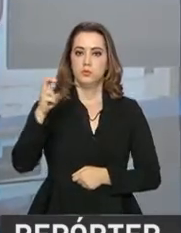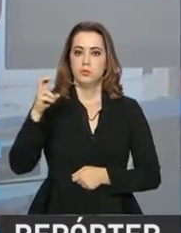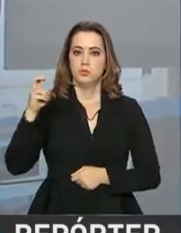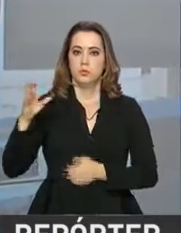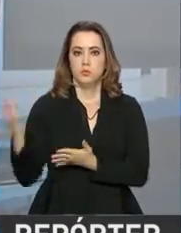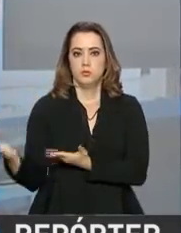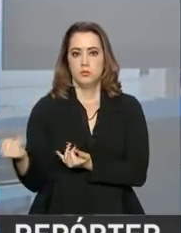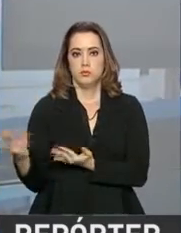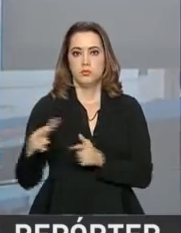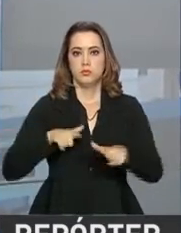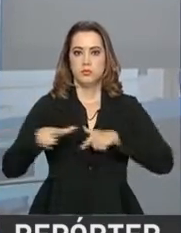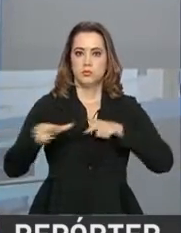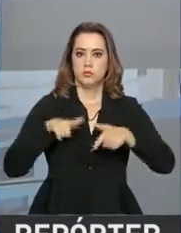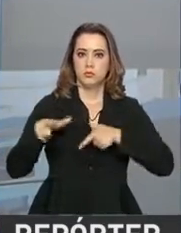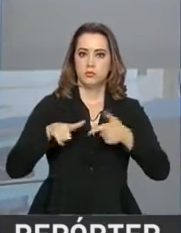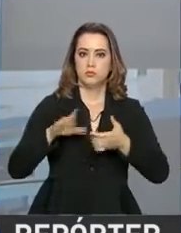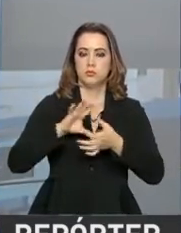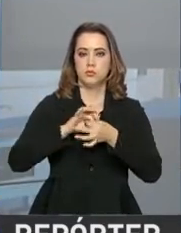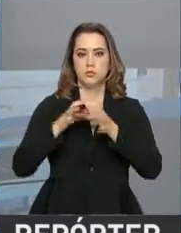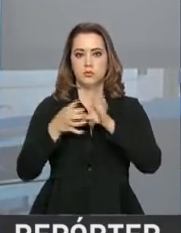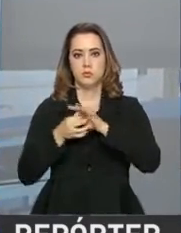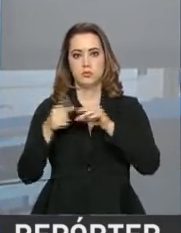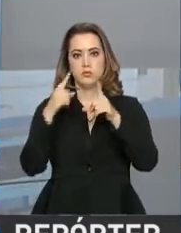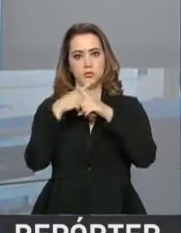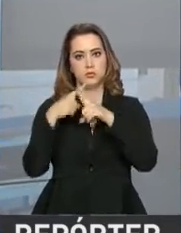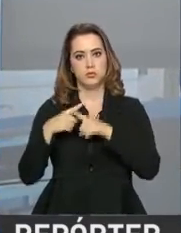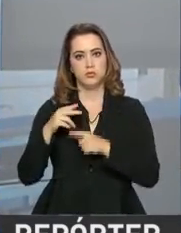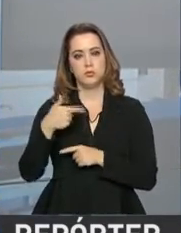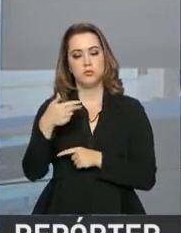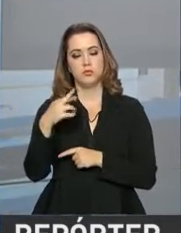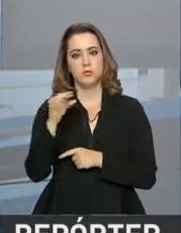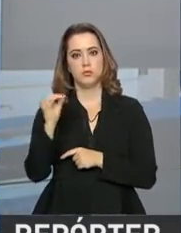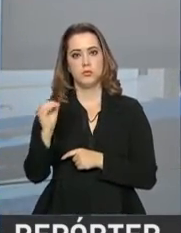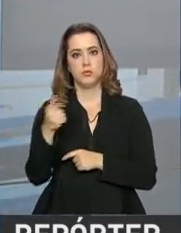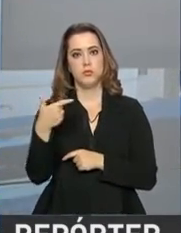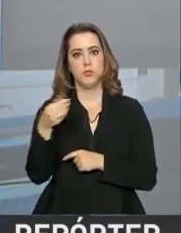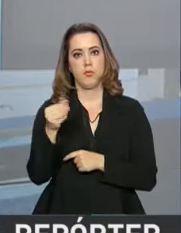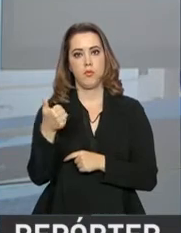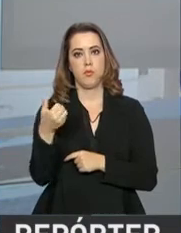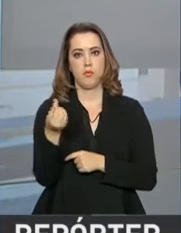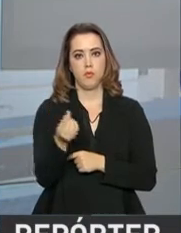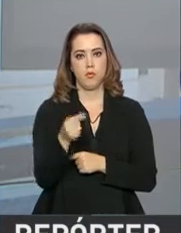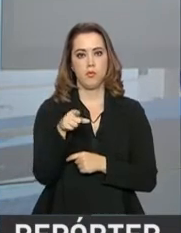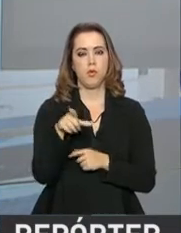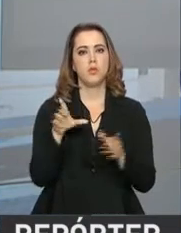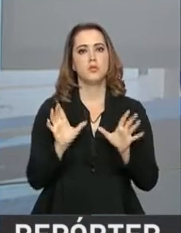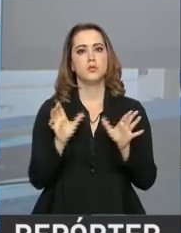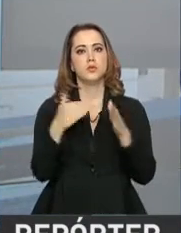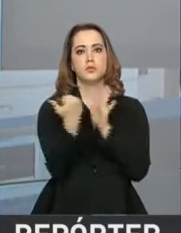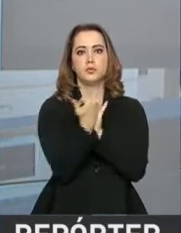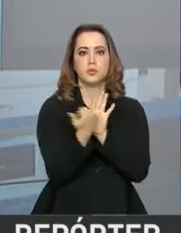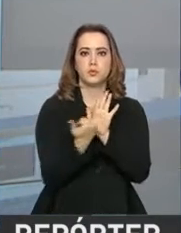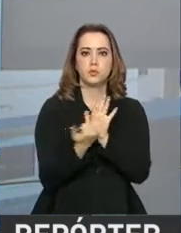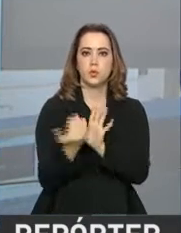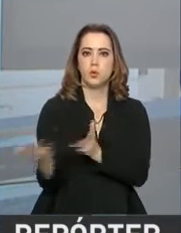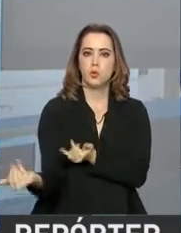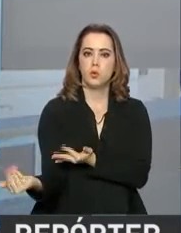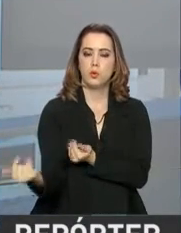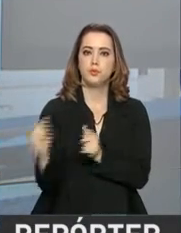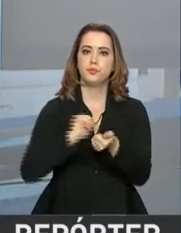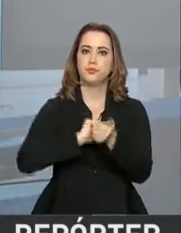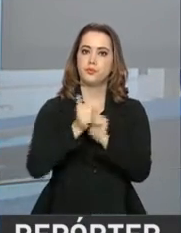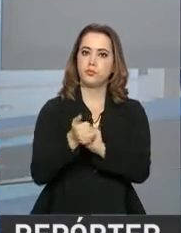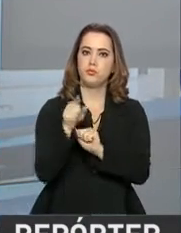455 jovens que trabalham nos Jogos Rio 2016 fazem parte do projeto Jovem Aprendiz do Desporto. Nesta tarde, o ministro